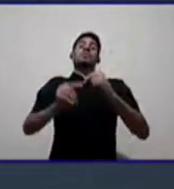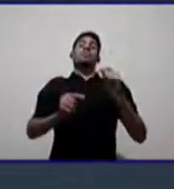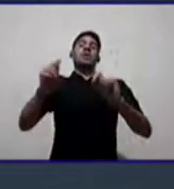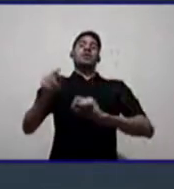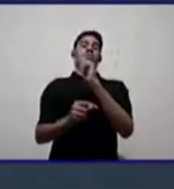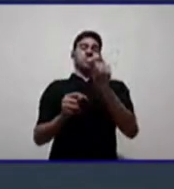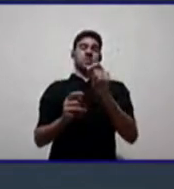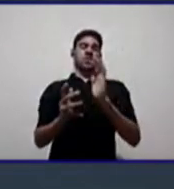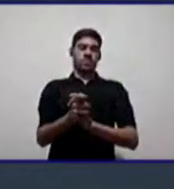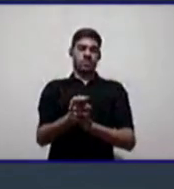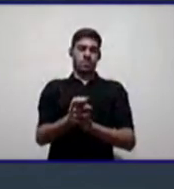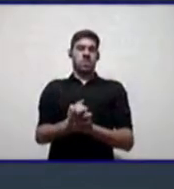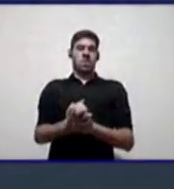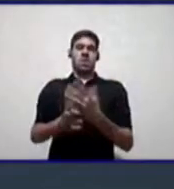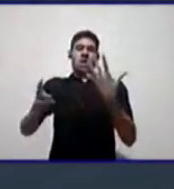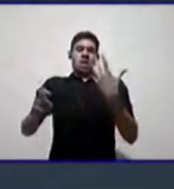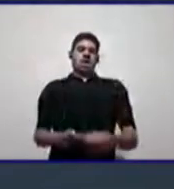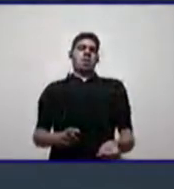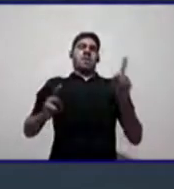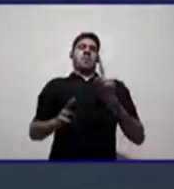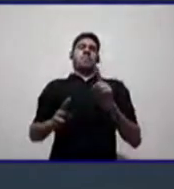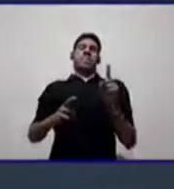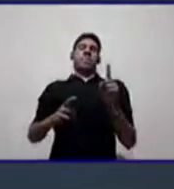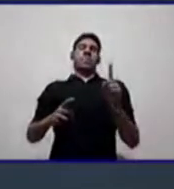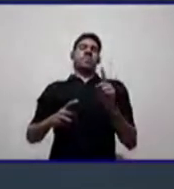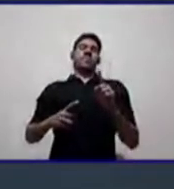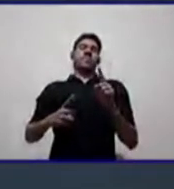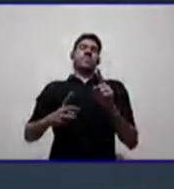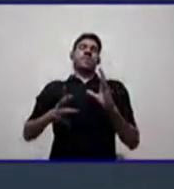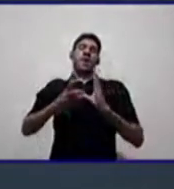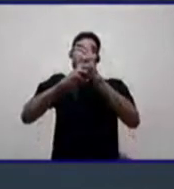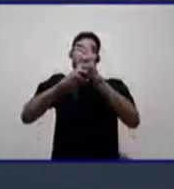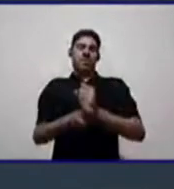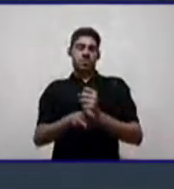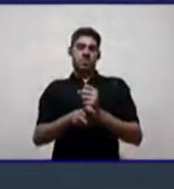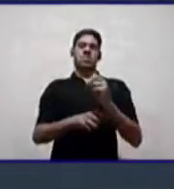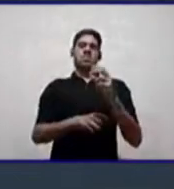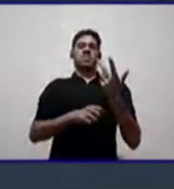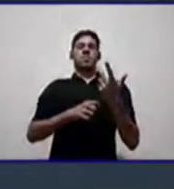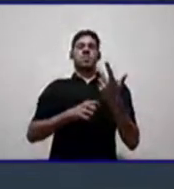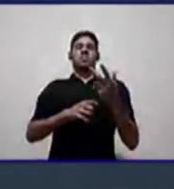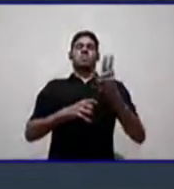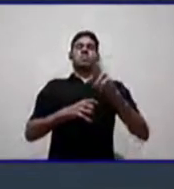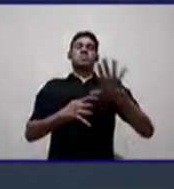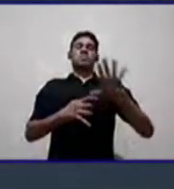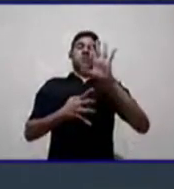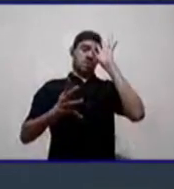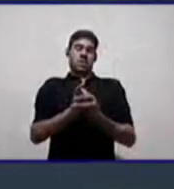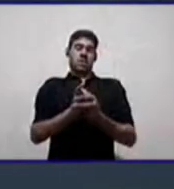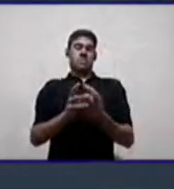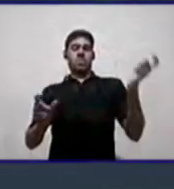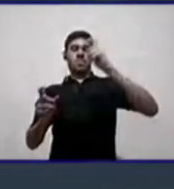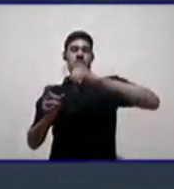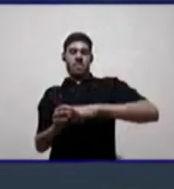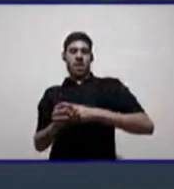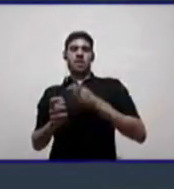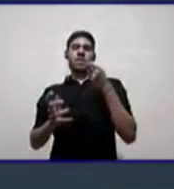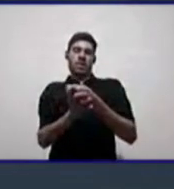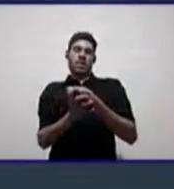seja desaprovadas as contas com a aplicação da determinação de devolução